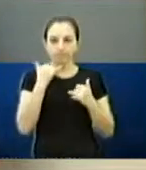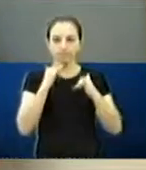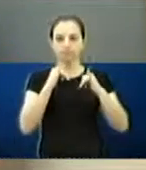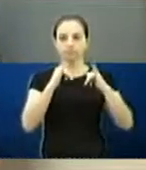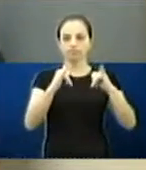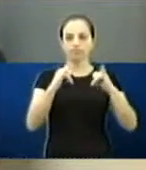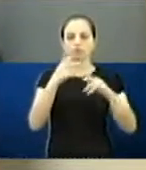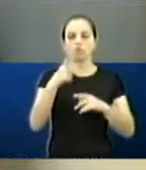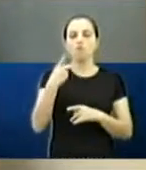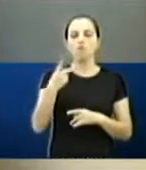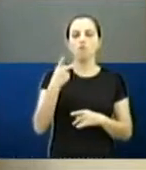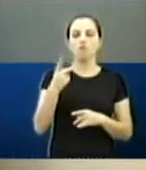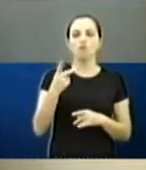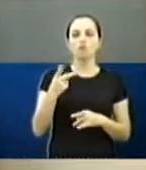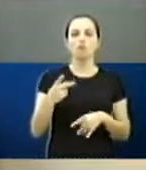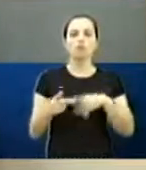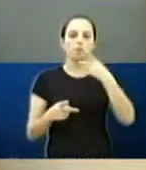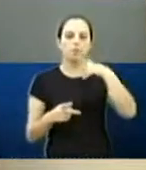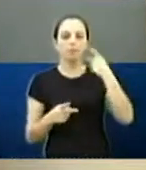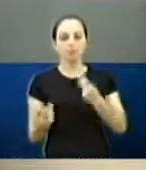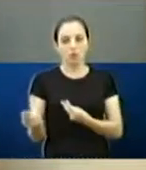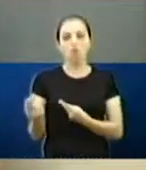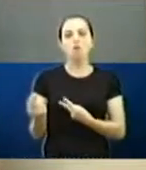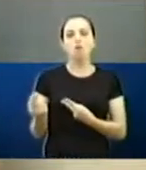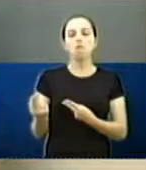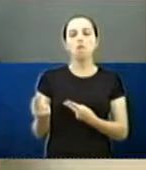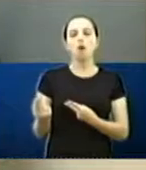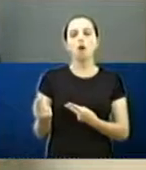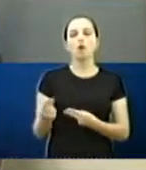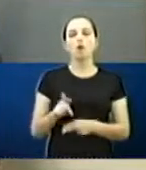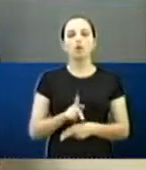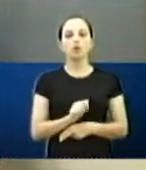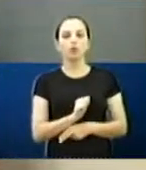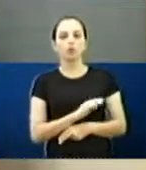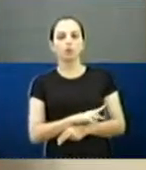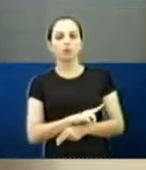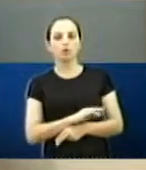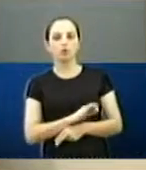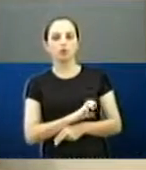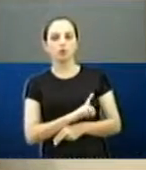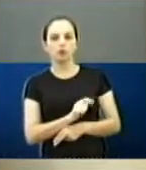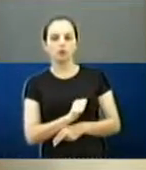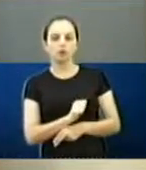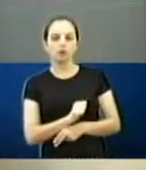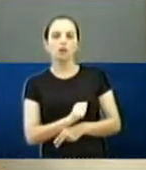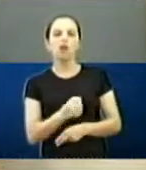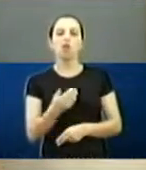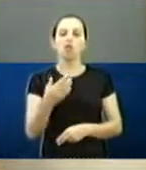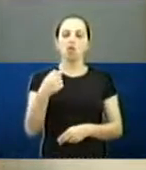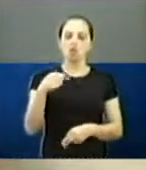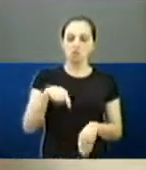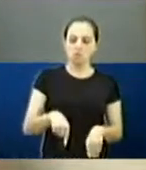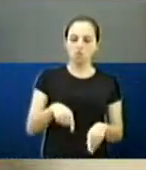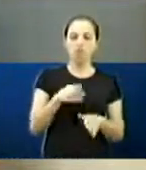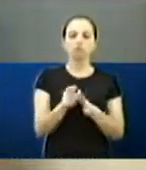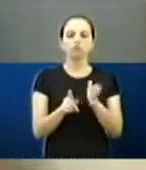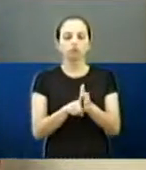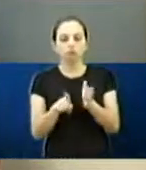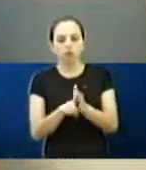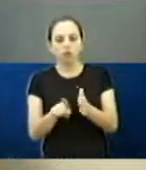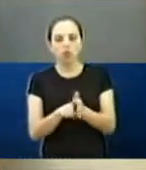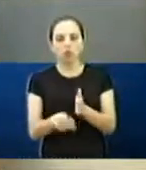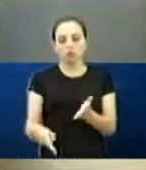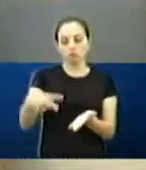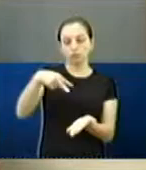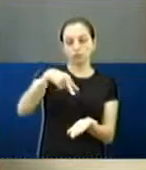que eu sou vereador, como a vereadora Gabriela, né? Estou aqui fiscalizando também. Não estou aqui subindo